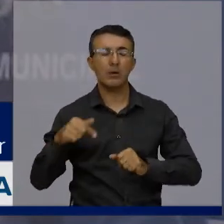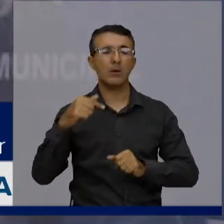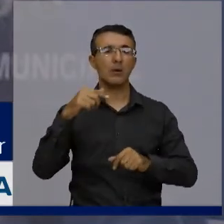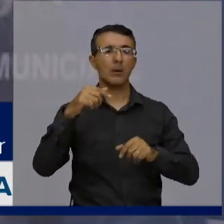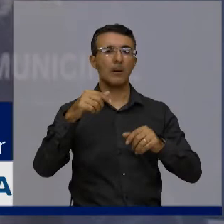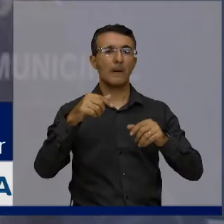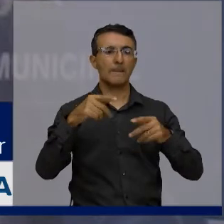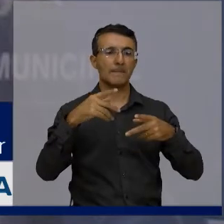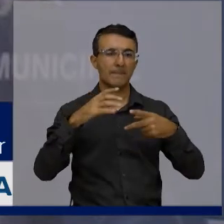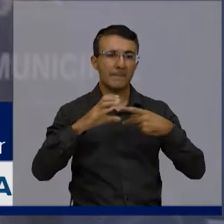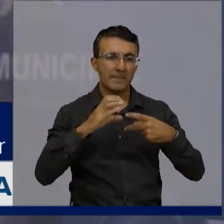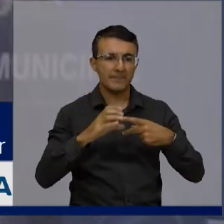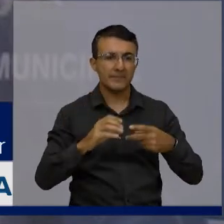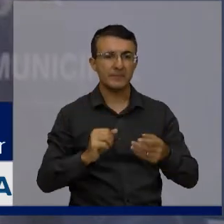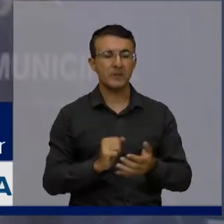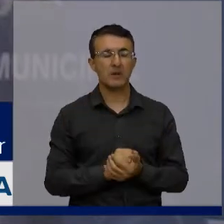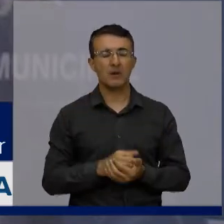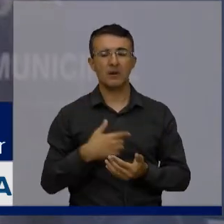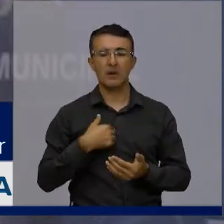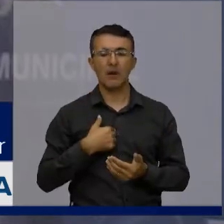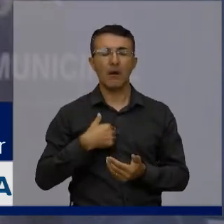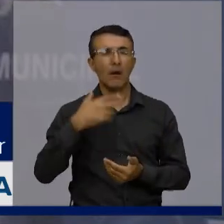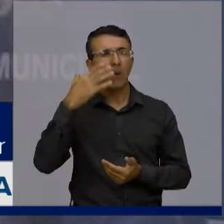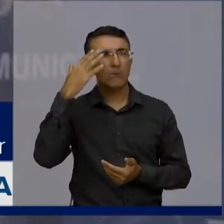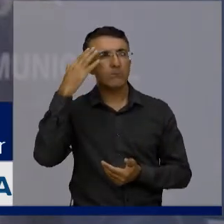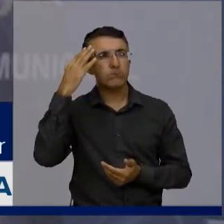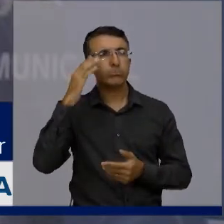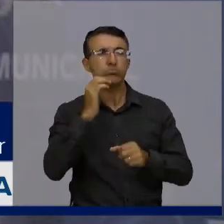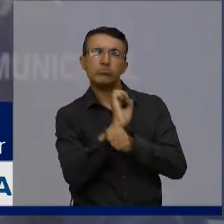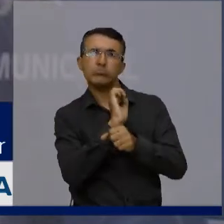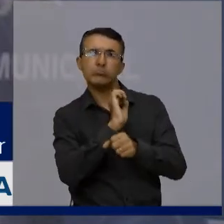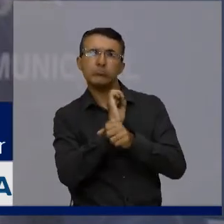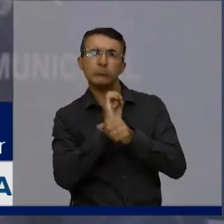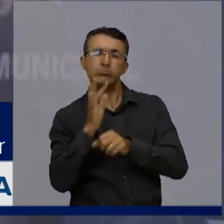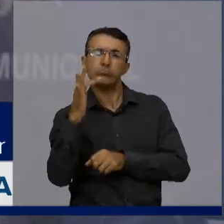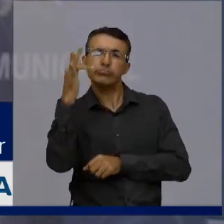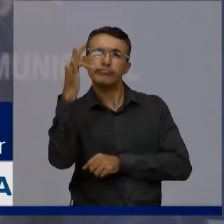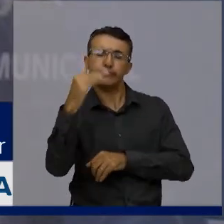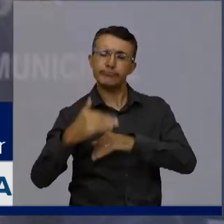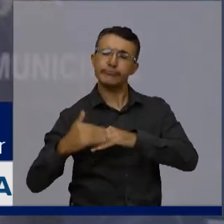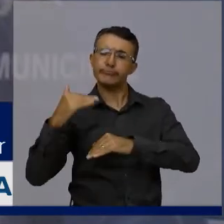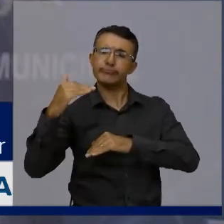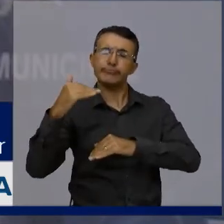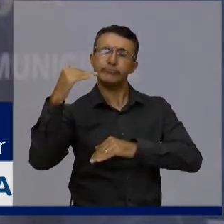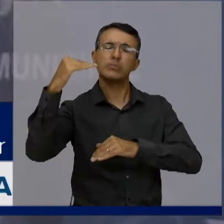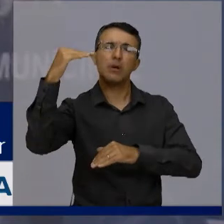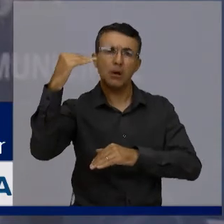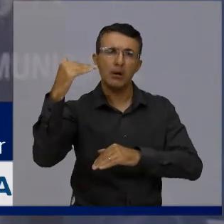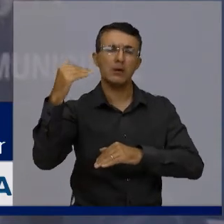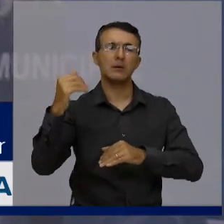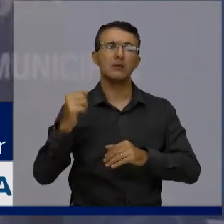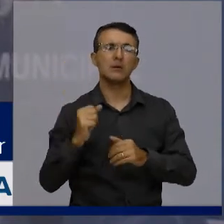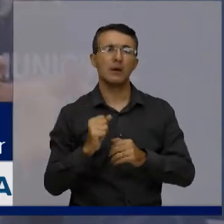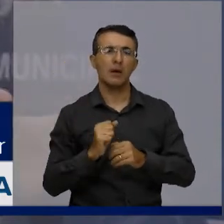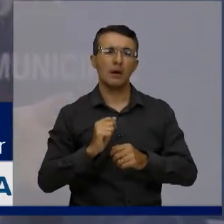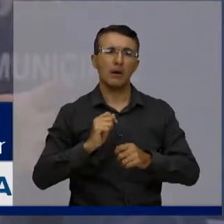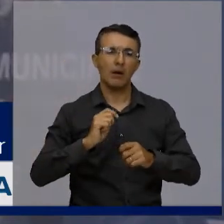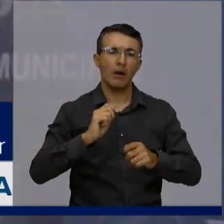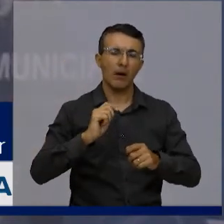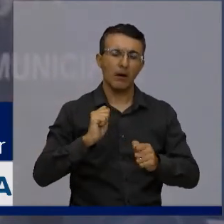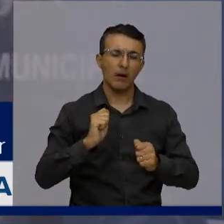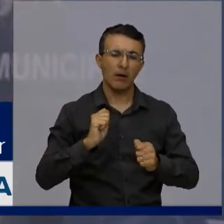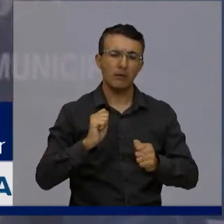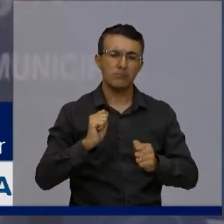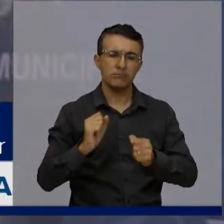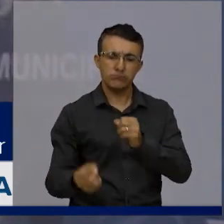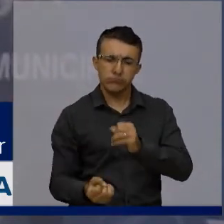Frente Parlamentar, né, vereador Marcão? Hoje, composta por 13 vereadores, a Frente Parlamentar vai estar atenta aos pedidos dos